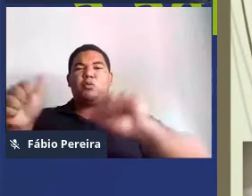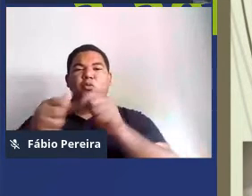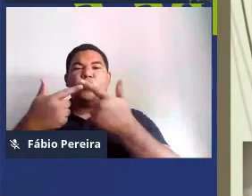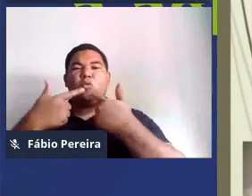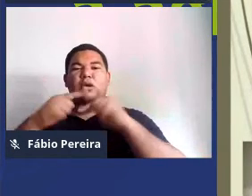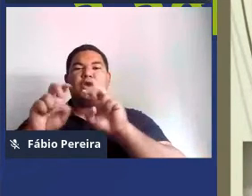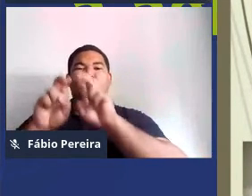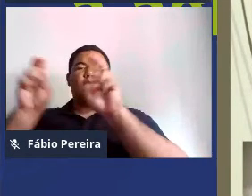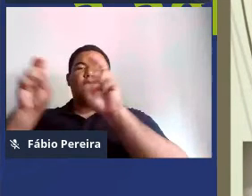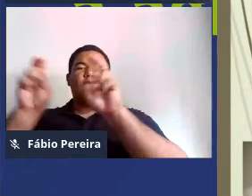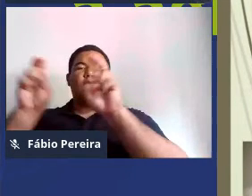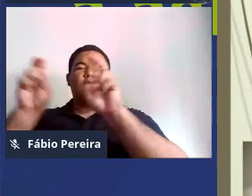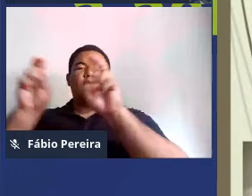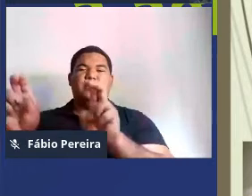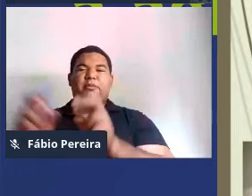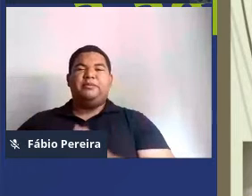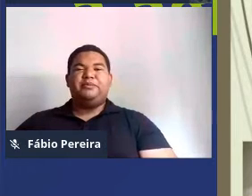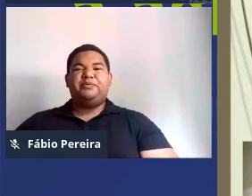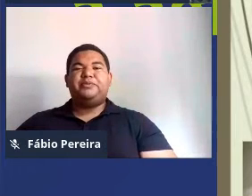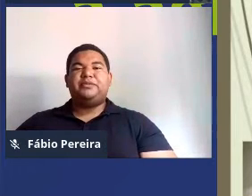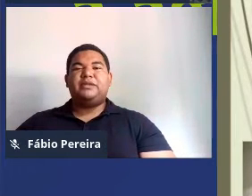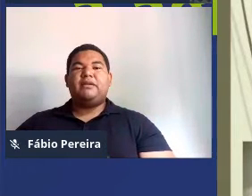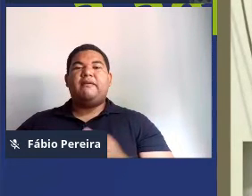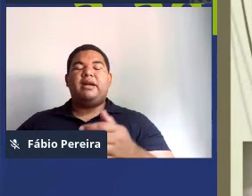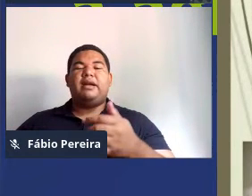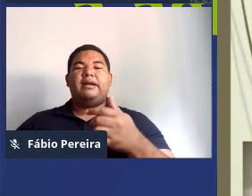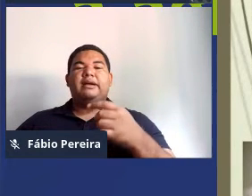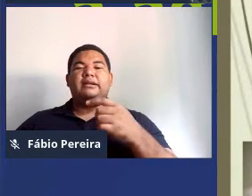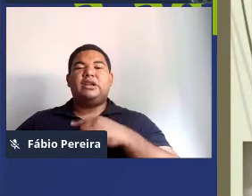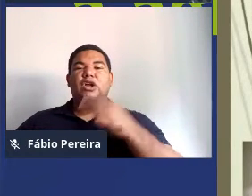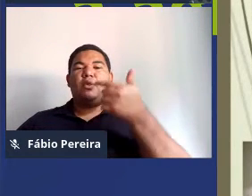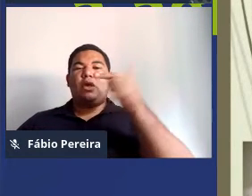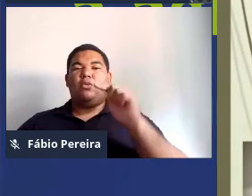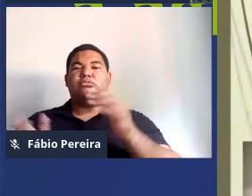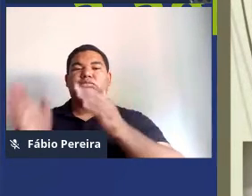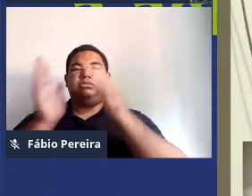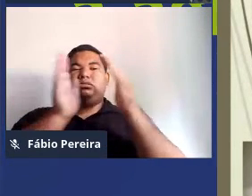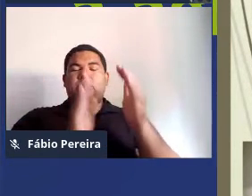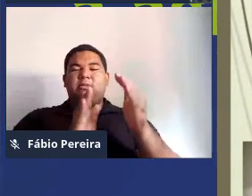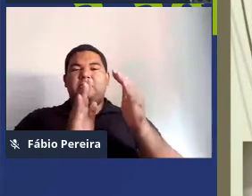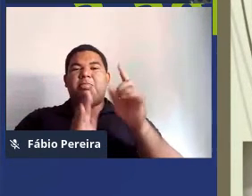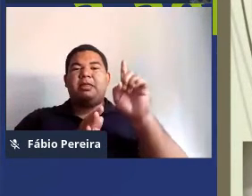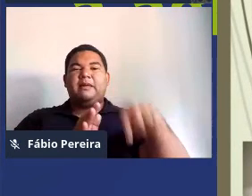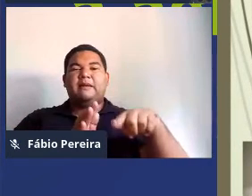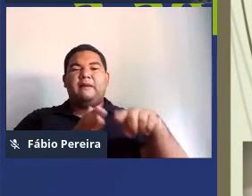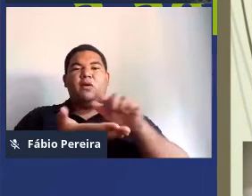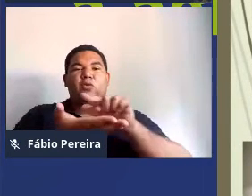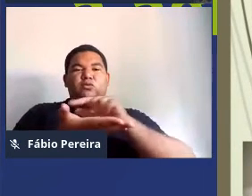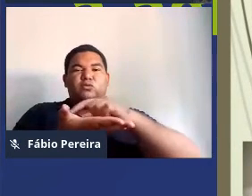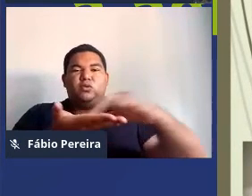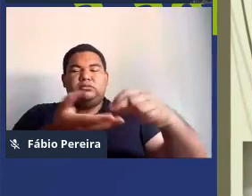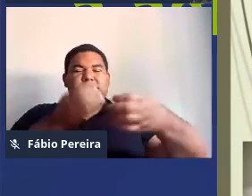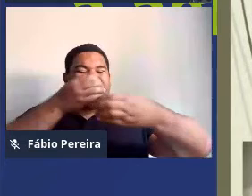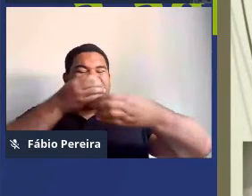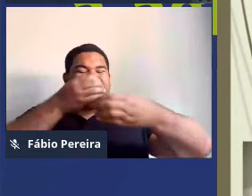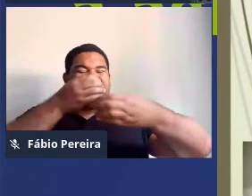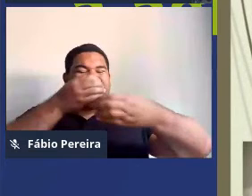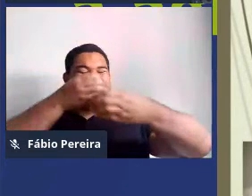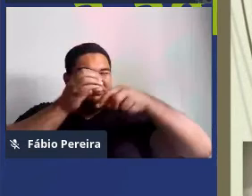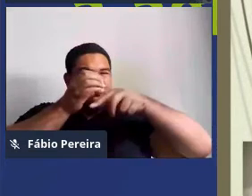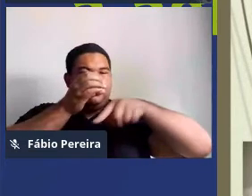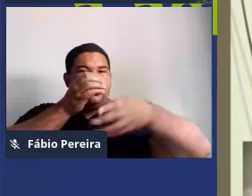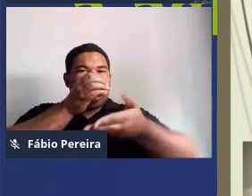reconhecer. Na máquina do lado, é uma ideia diferente. Eu tenho uma lâmina de microscópio e cada uma daquelas